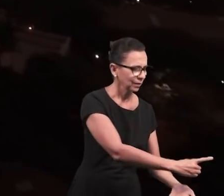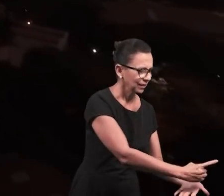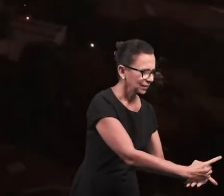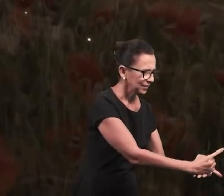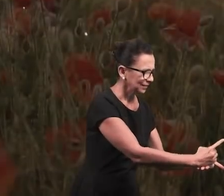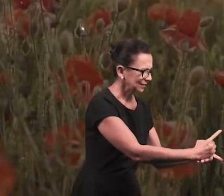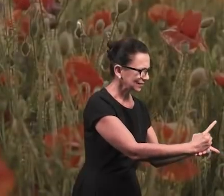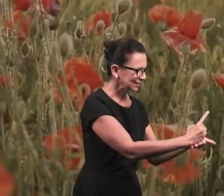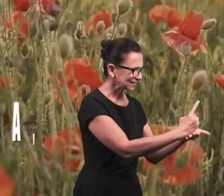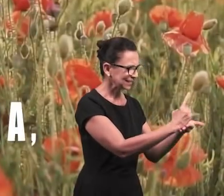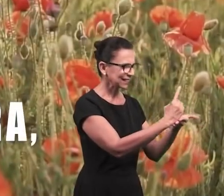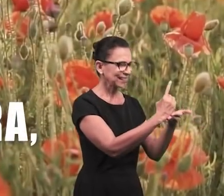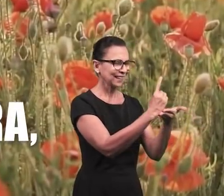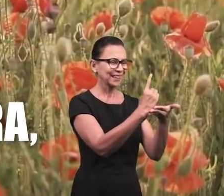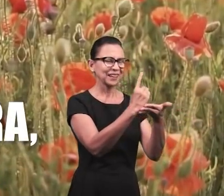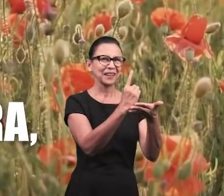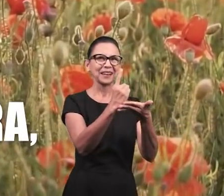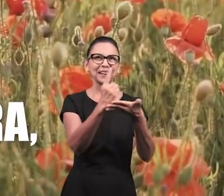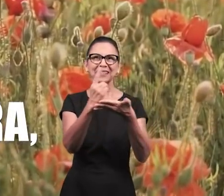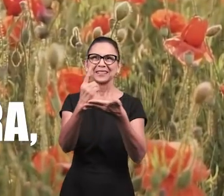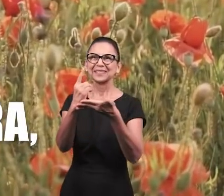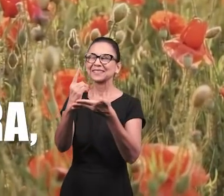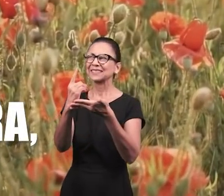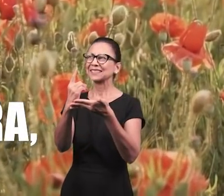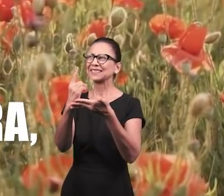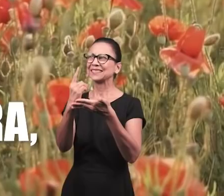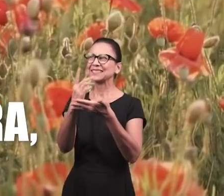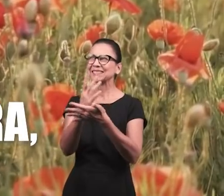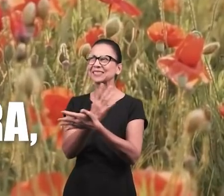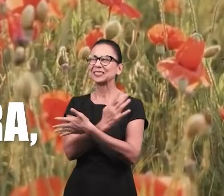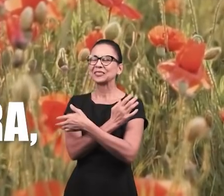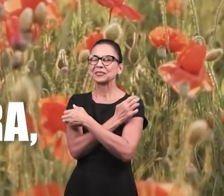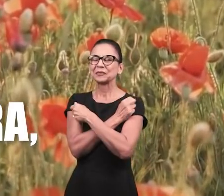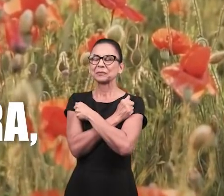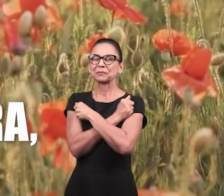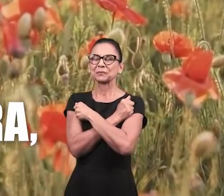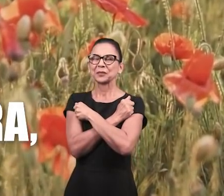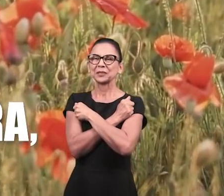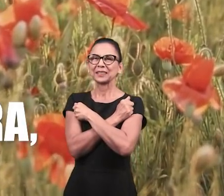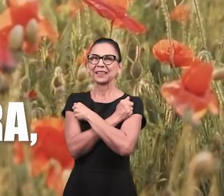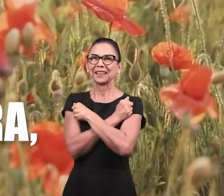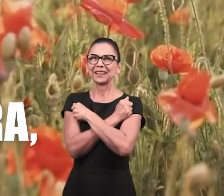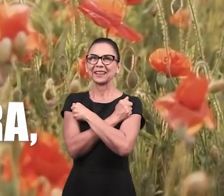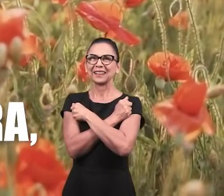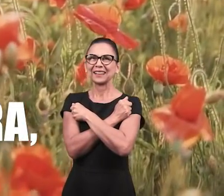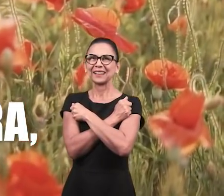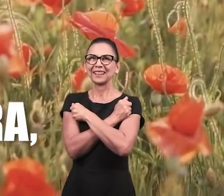Jesus buscou-me com seus braços